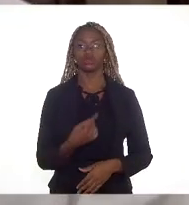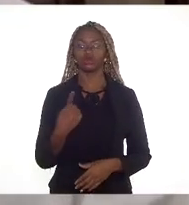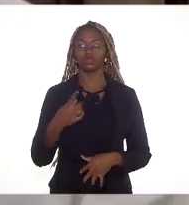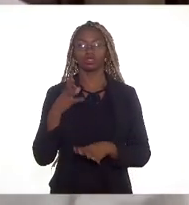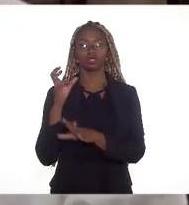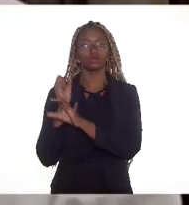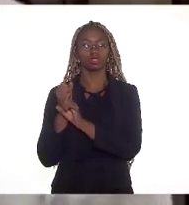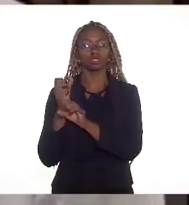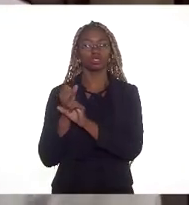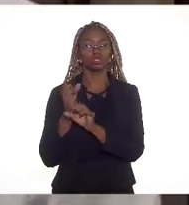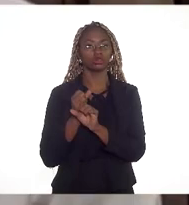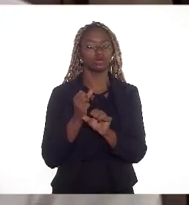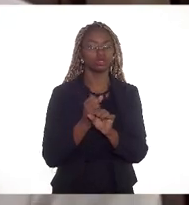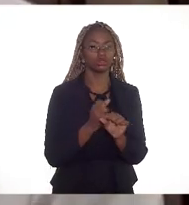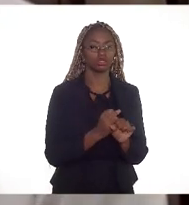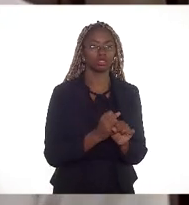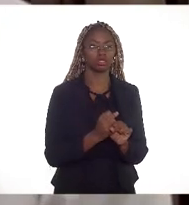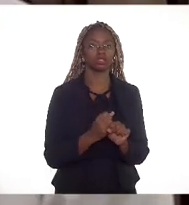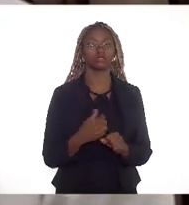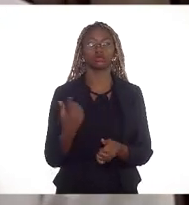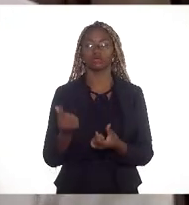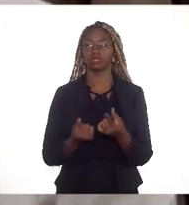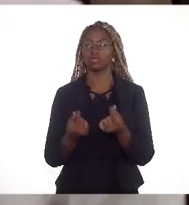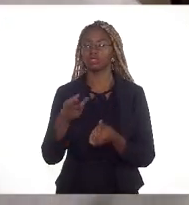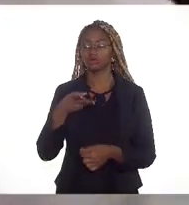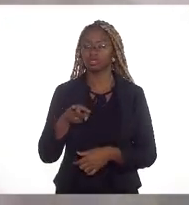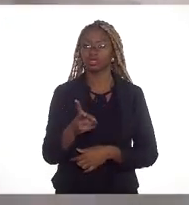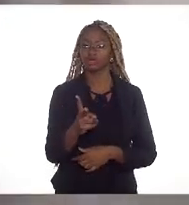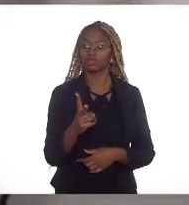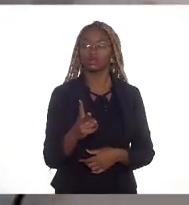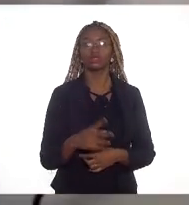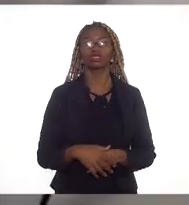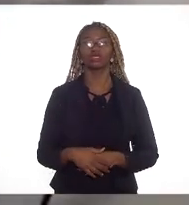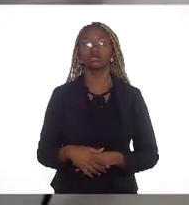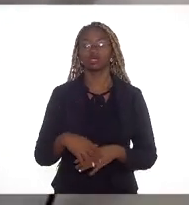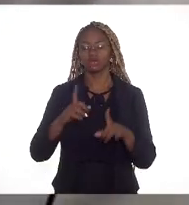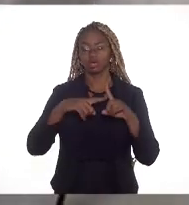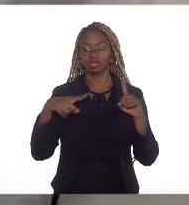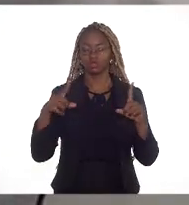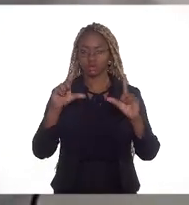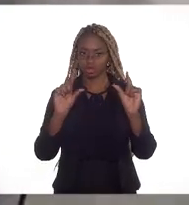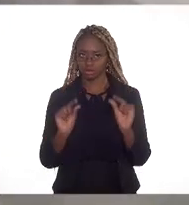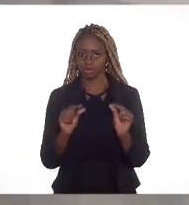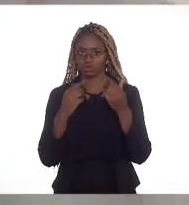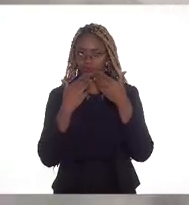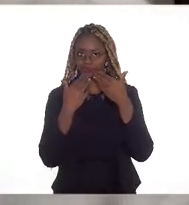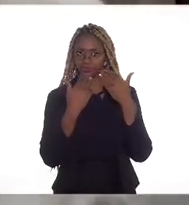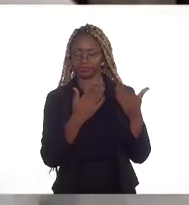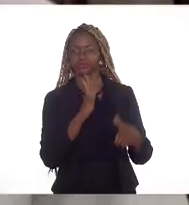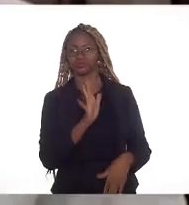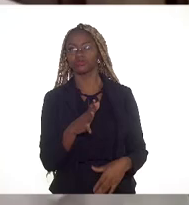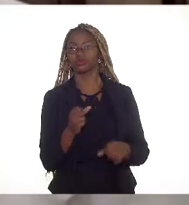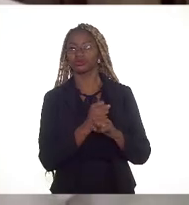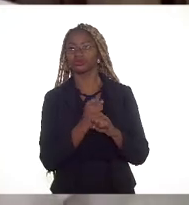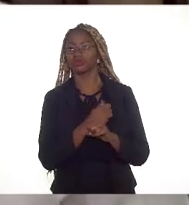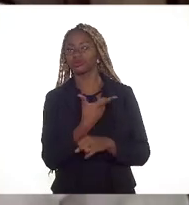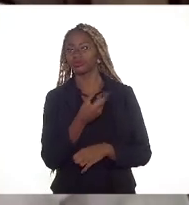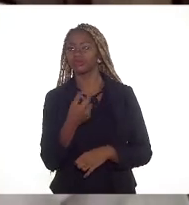calculando para despesas correntes uma variação muito menor do que foi apresentado neste ano de